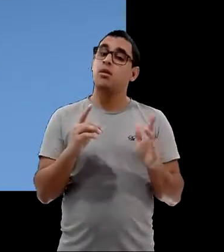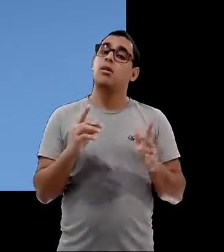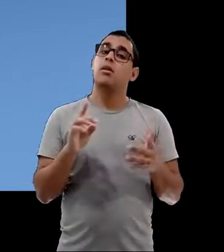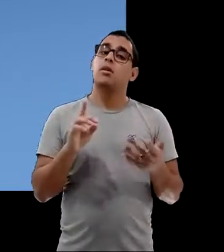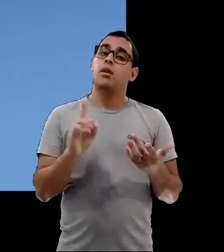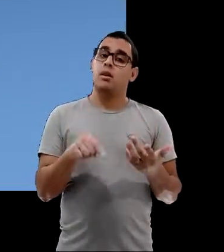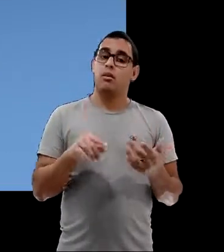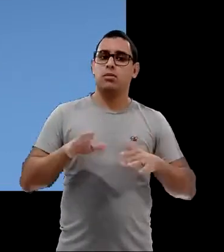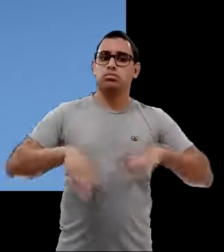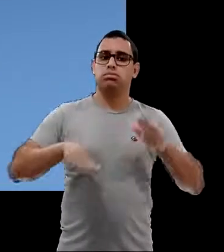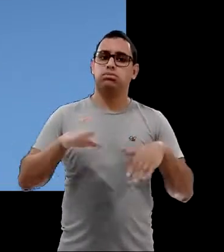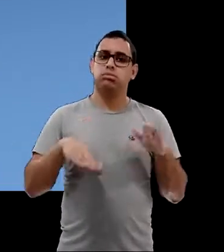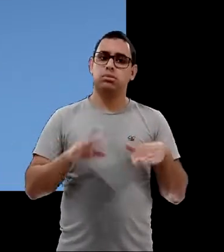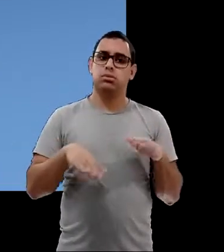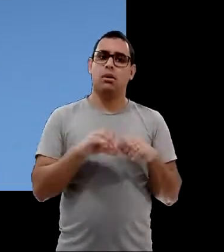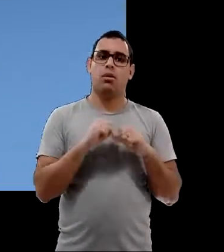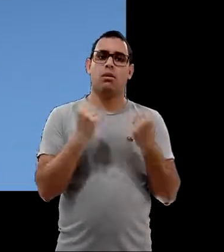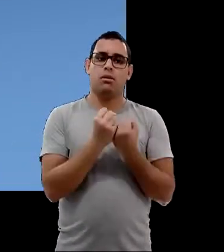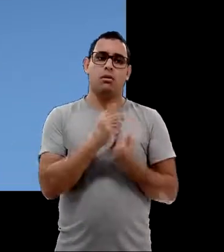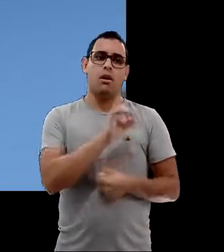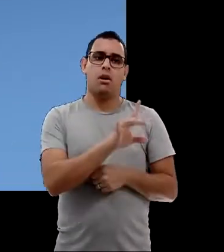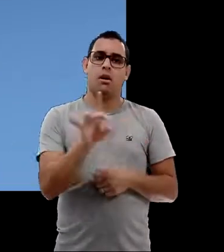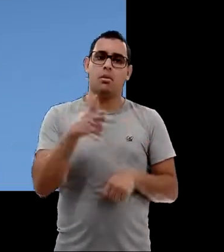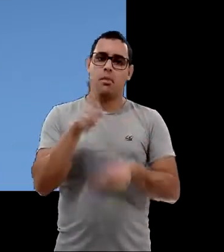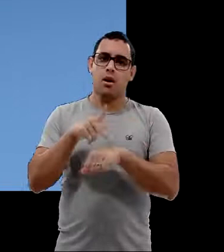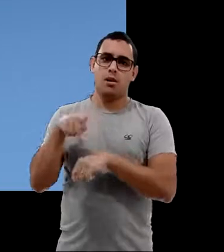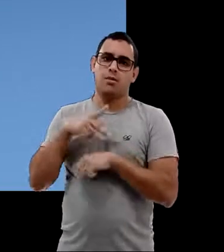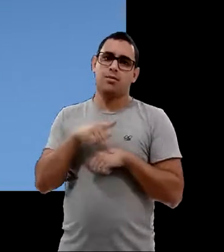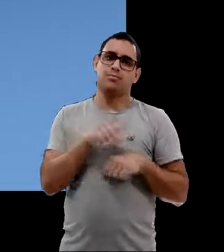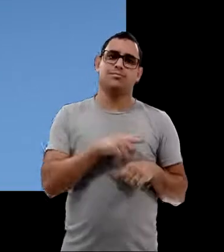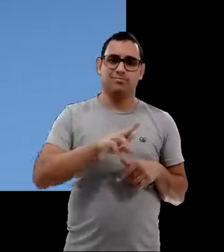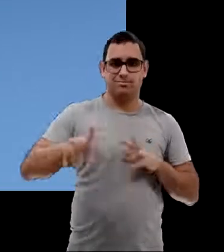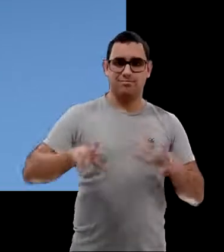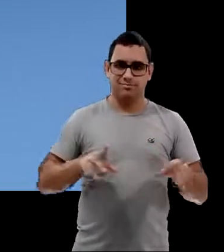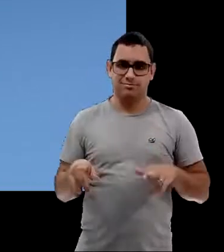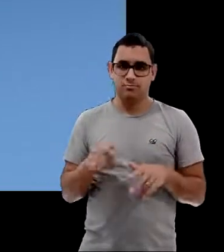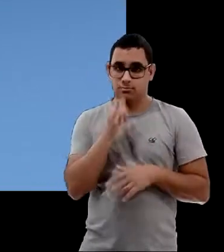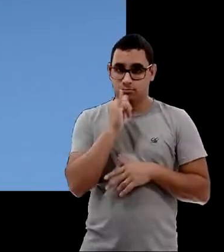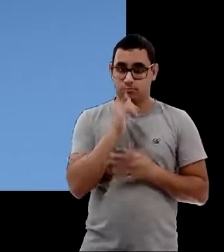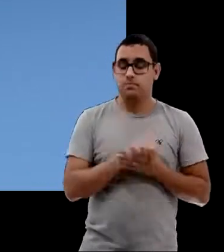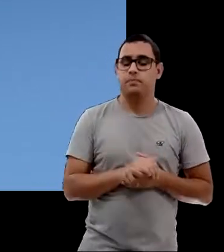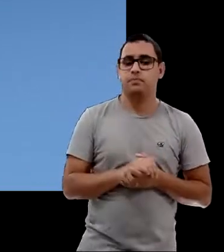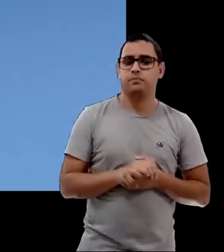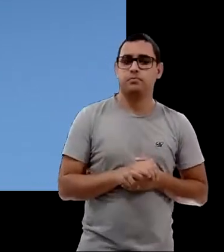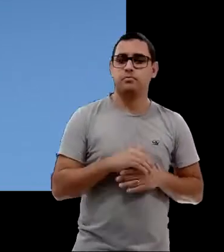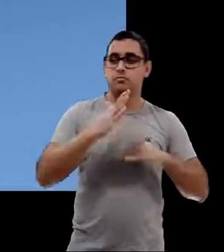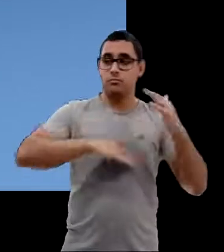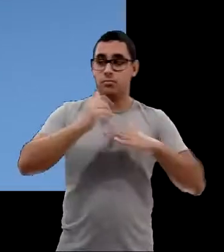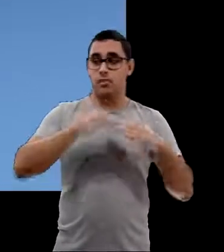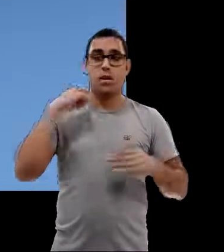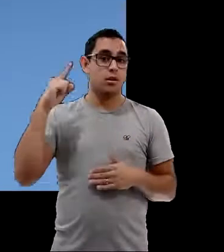Porém, isso é relativo, isso varia muito de país para país, de sociedade para sociedade. Por exemplo,